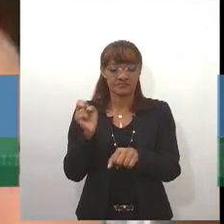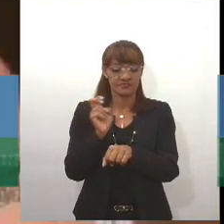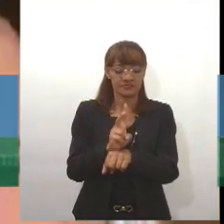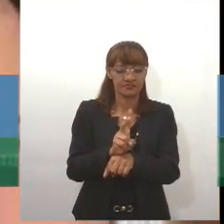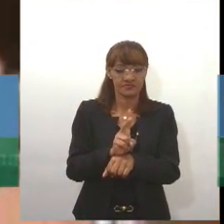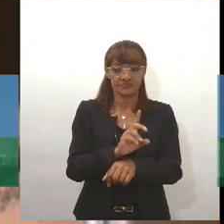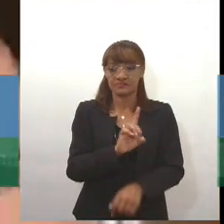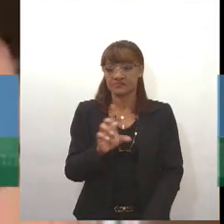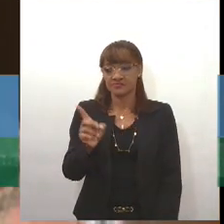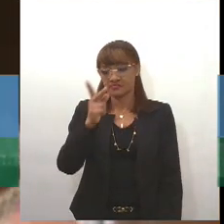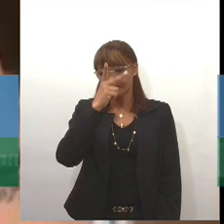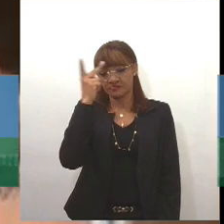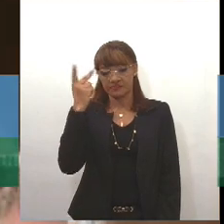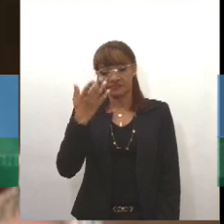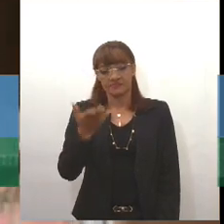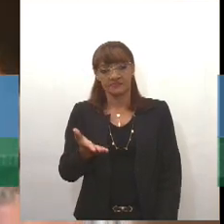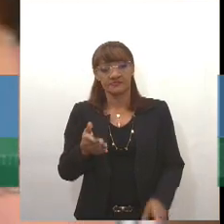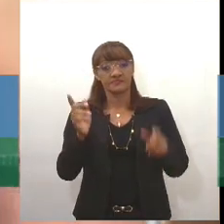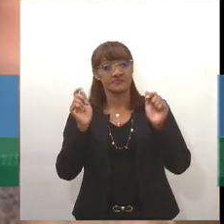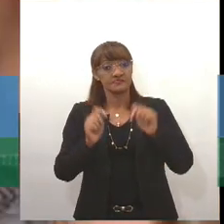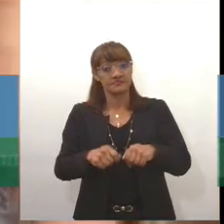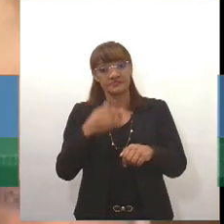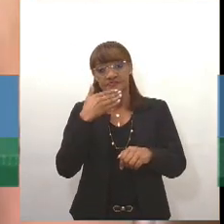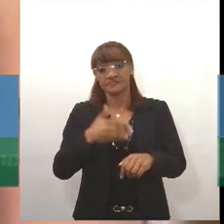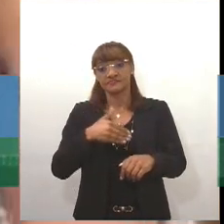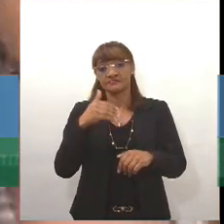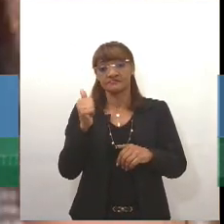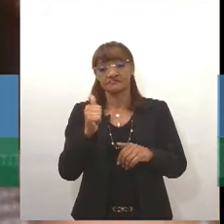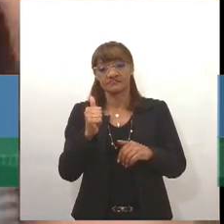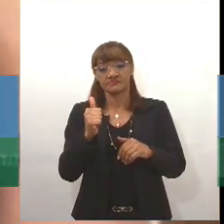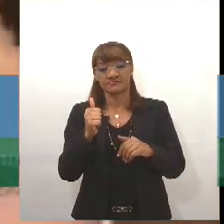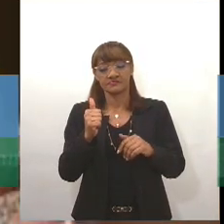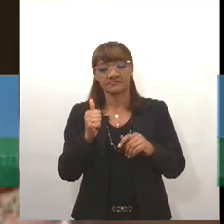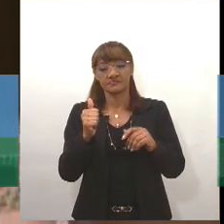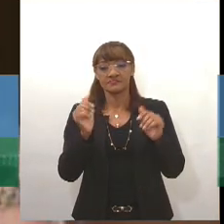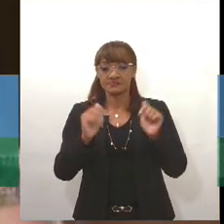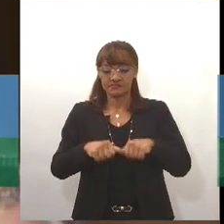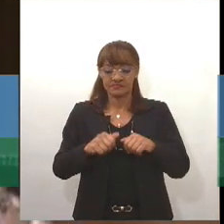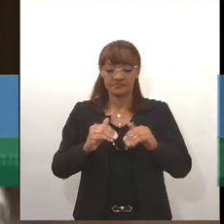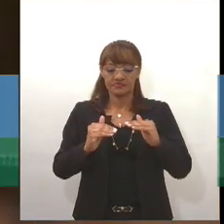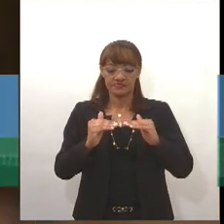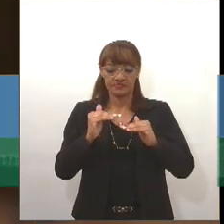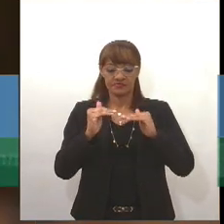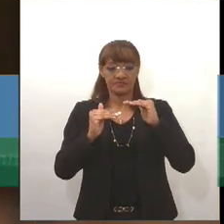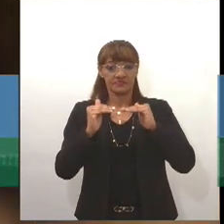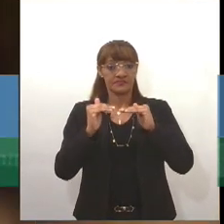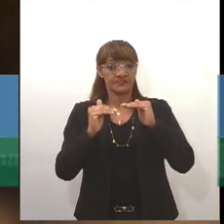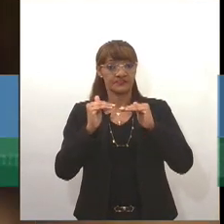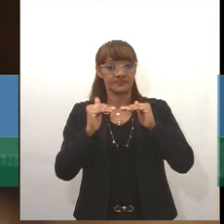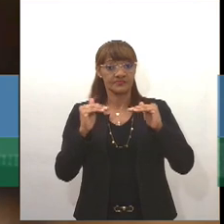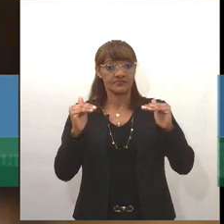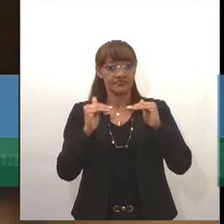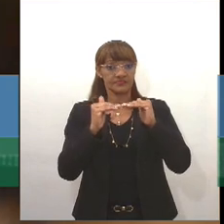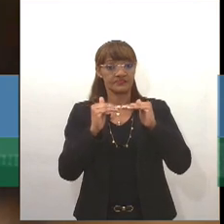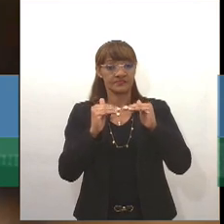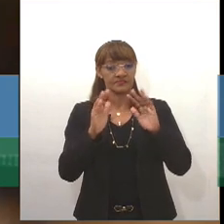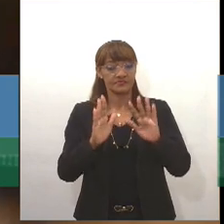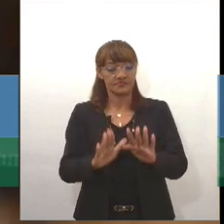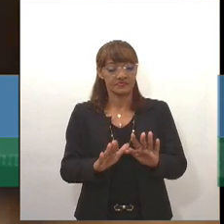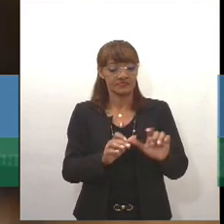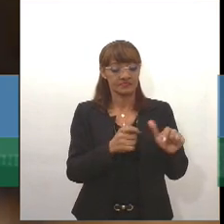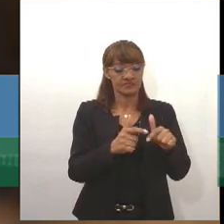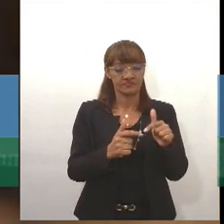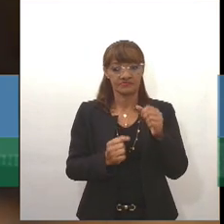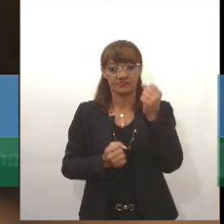haverá um reequilíbrio necessário entre indústria setor financeiro e serviços Então eu acho que esse projeto de